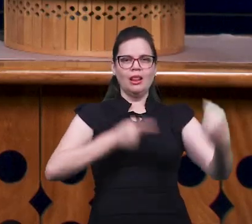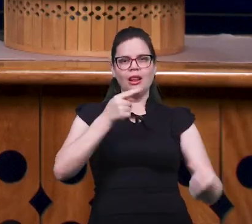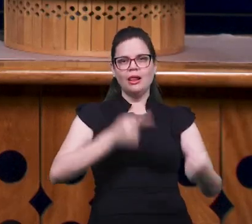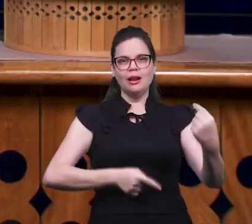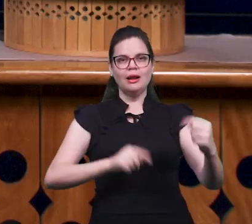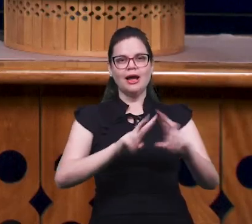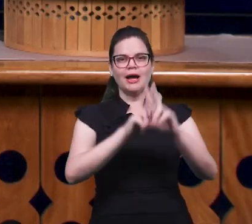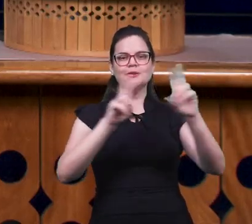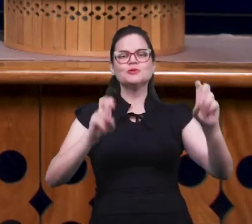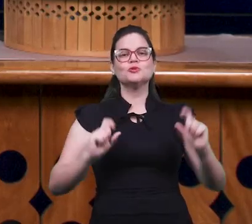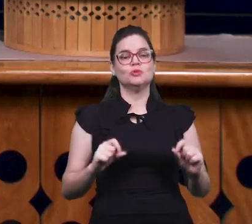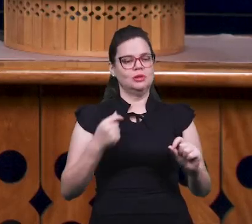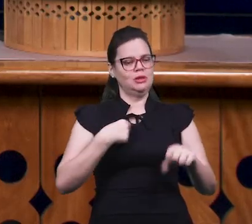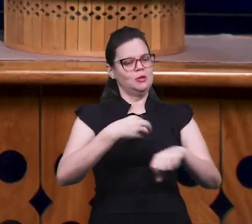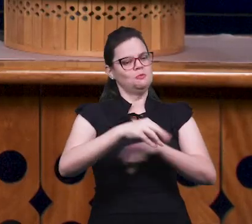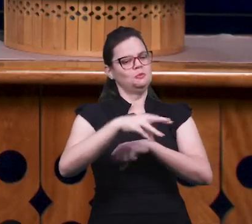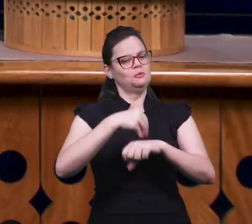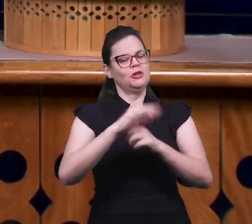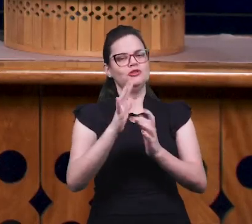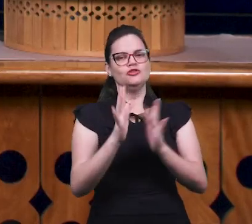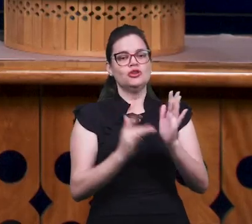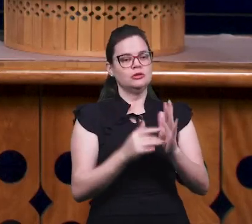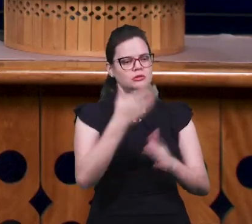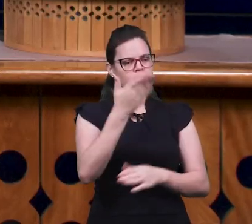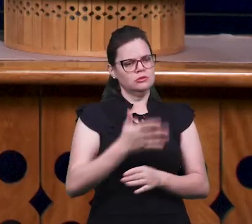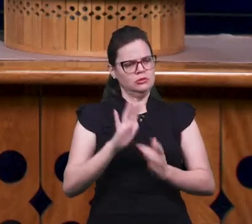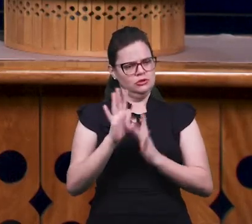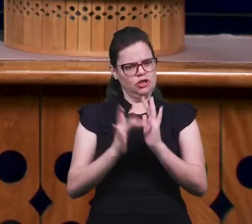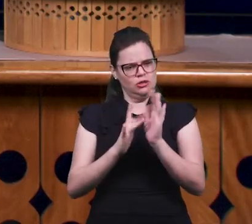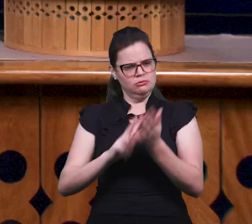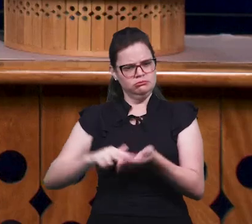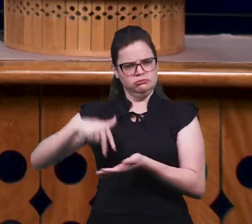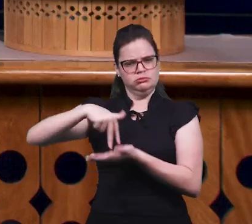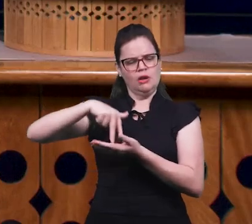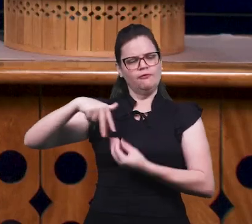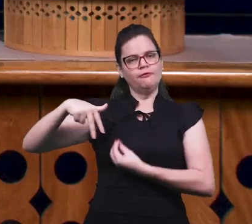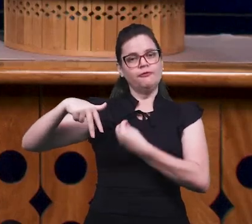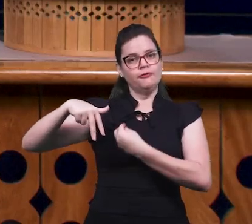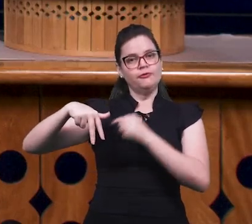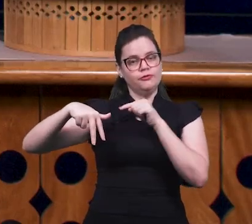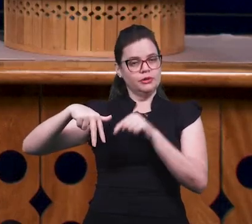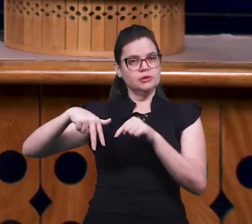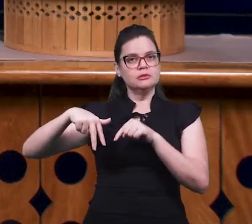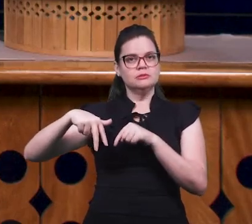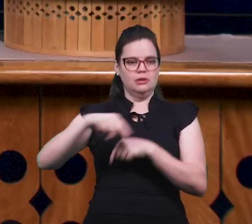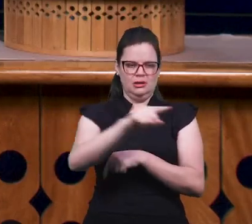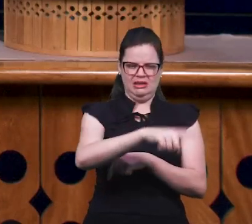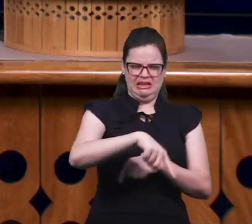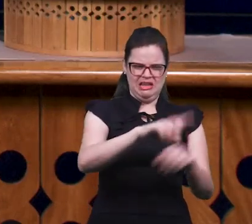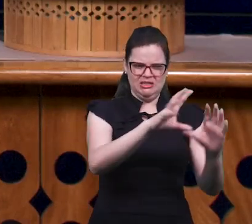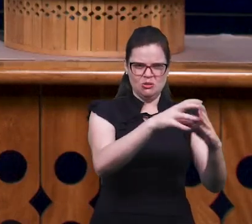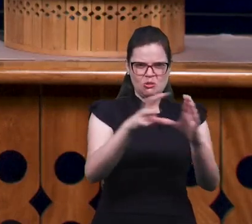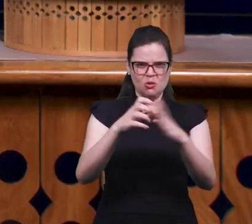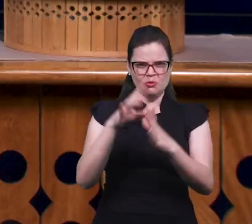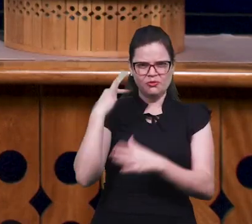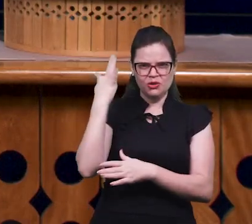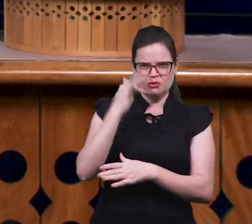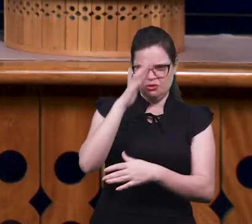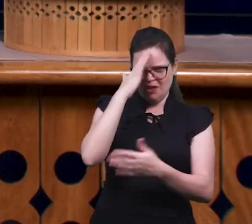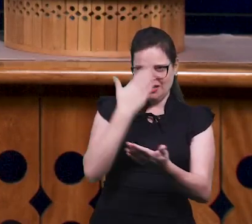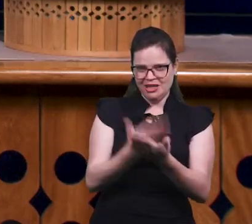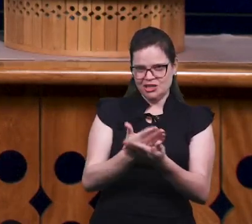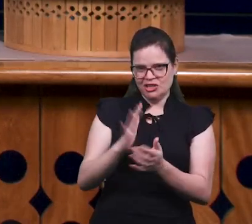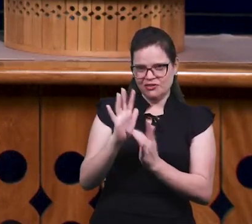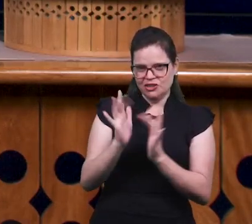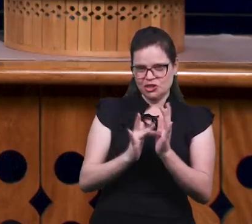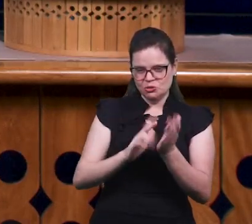Jesus, aquele que ressurgiu dos mortos. E evidentemente, esses grupos não criam ressurreição, nada disso. Eles criam outras coisas, mesmo a